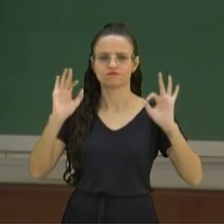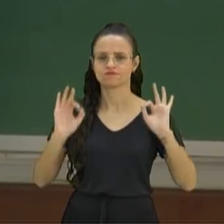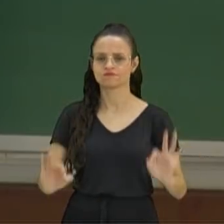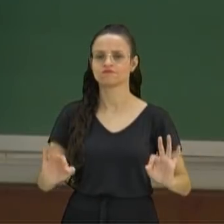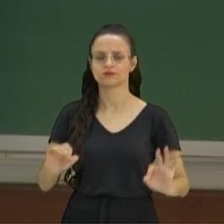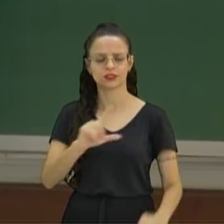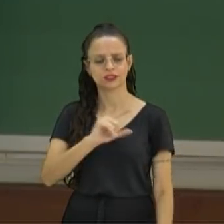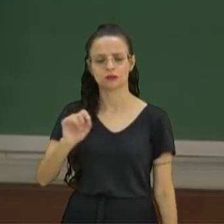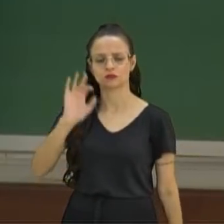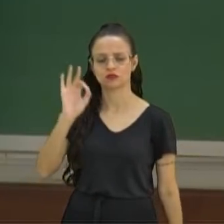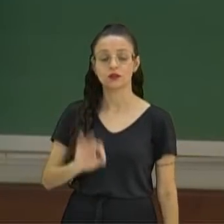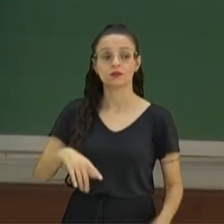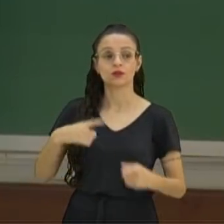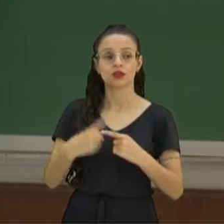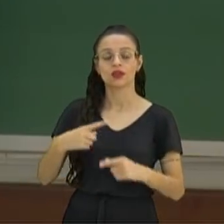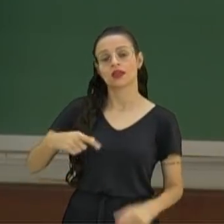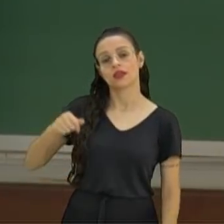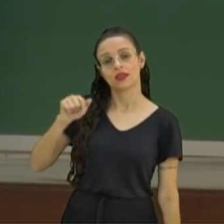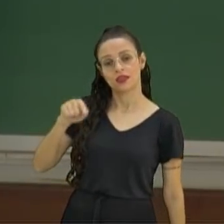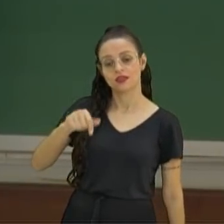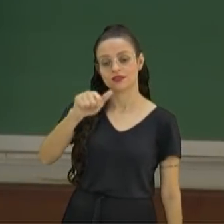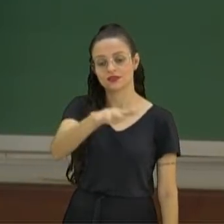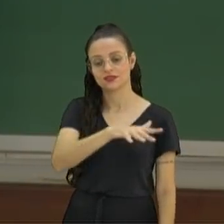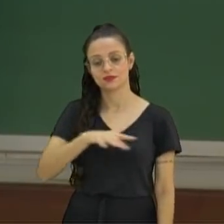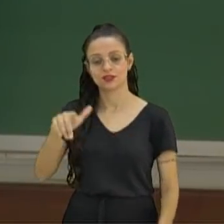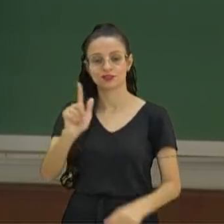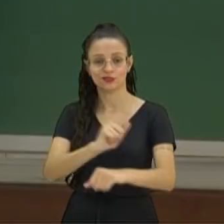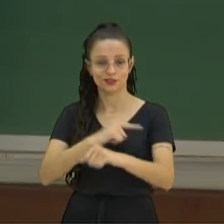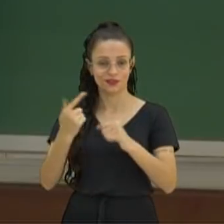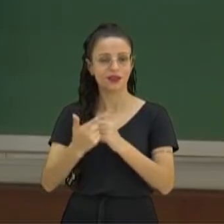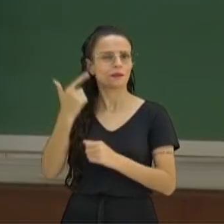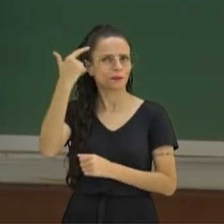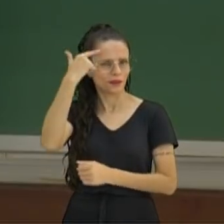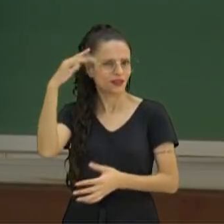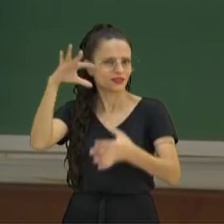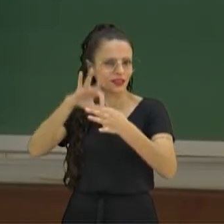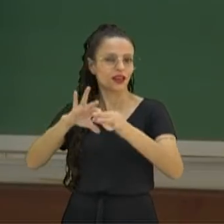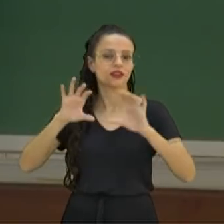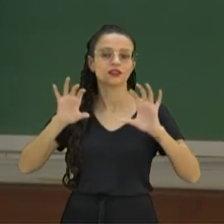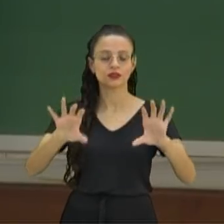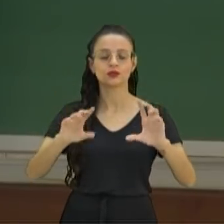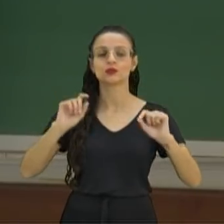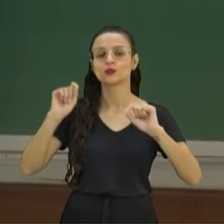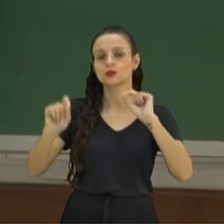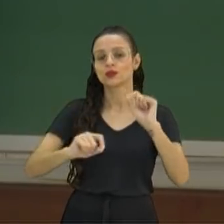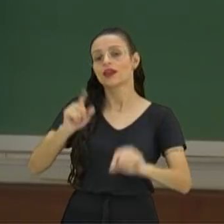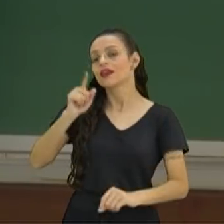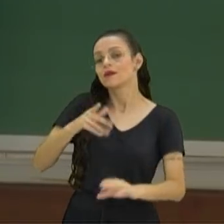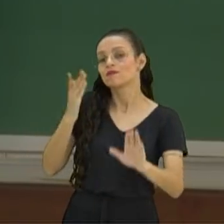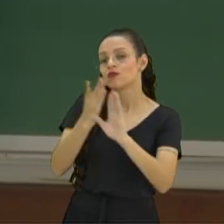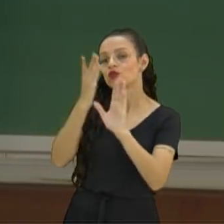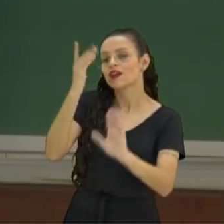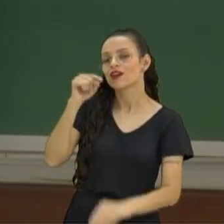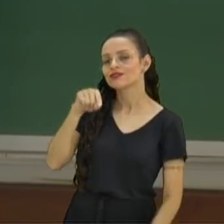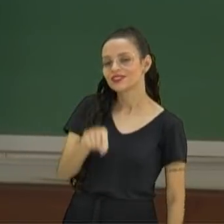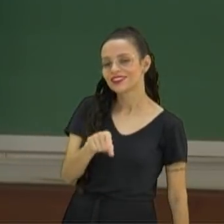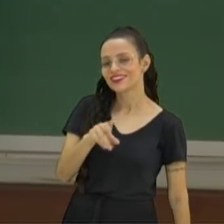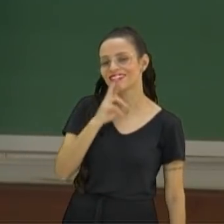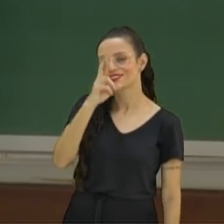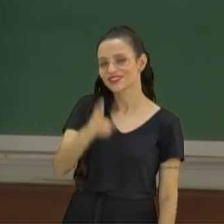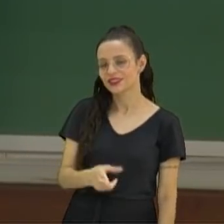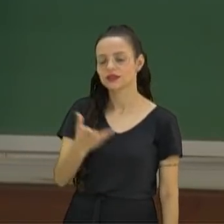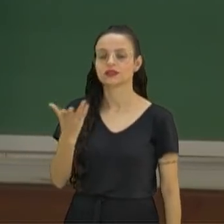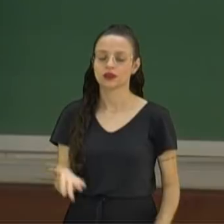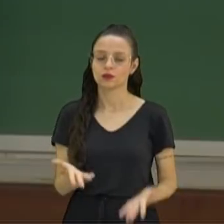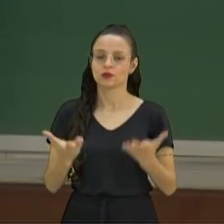falo do espaço geográfico, eu tenho que pensar em tudo isso, que ele é o resultado. Porque quando eu